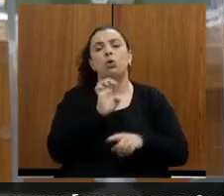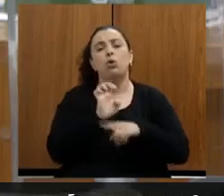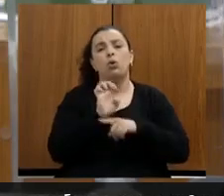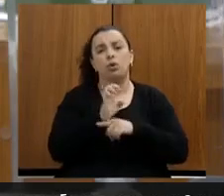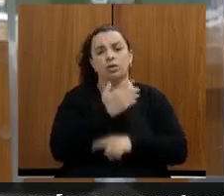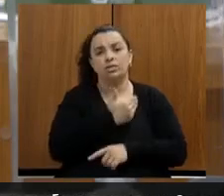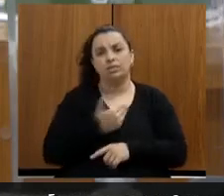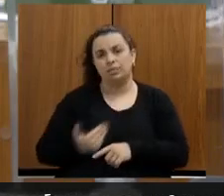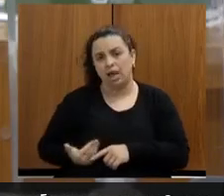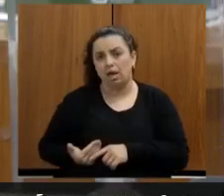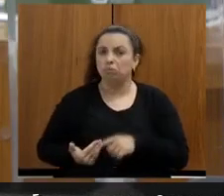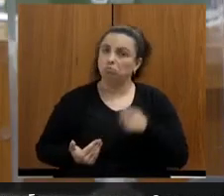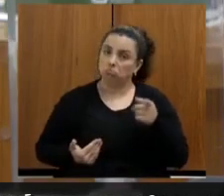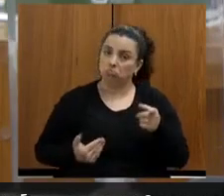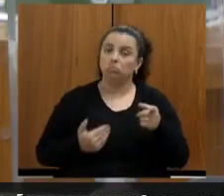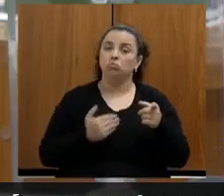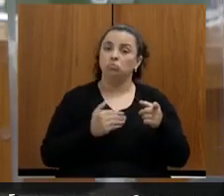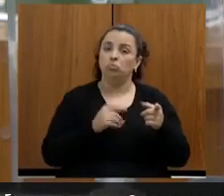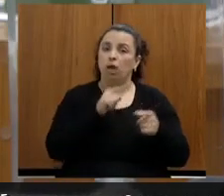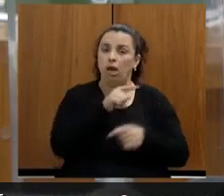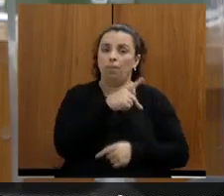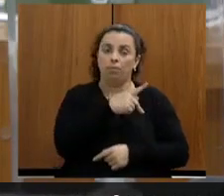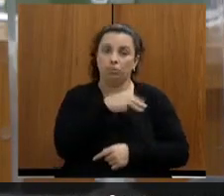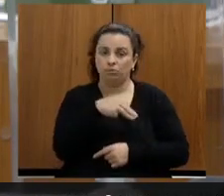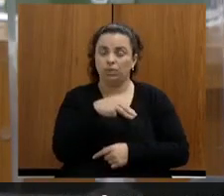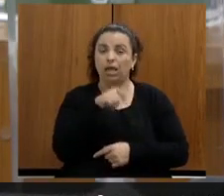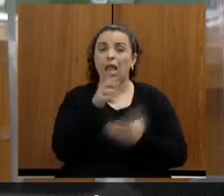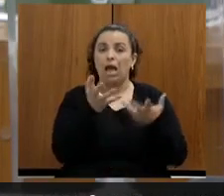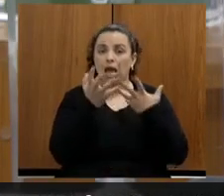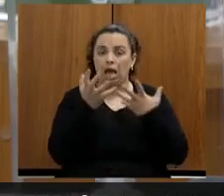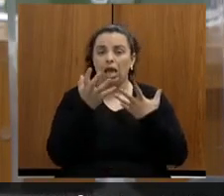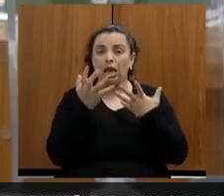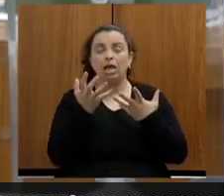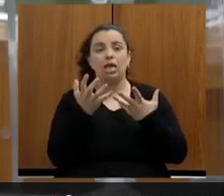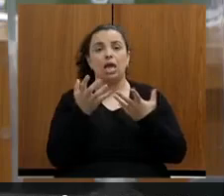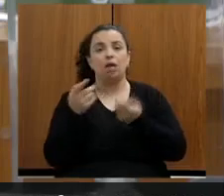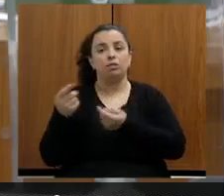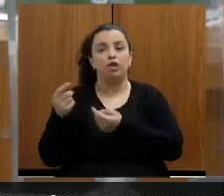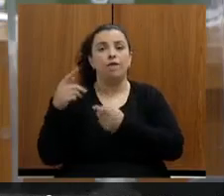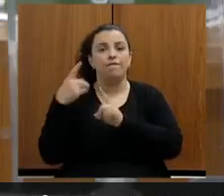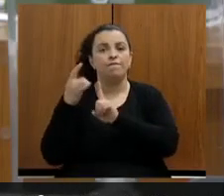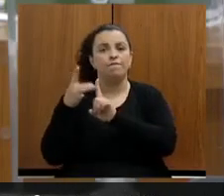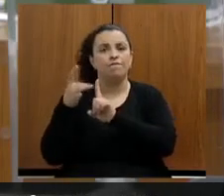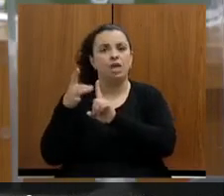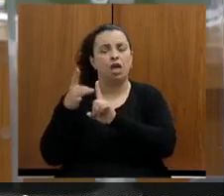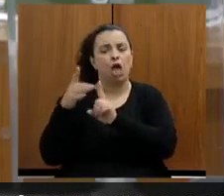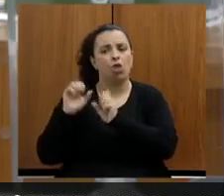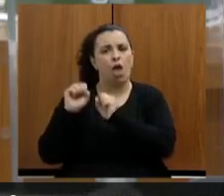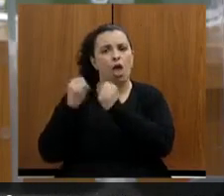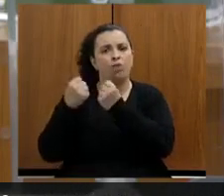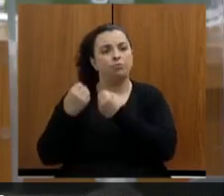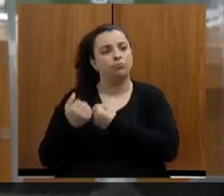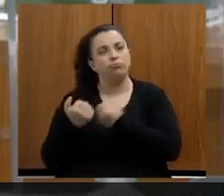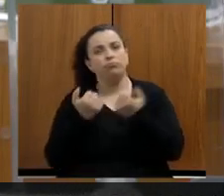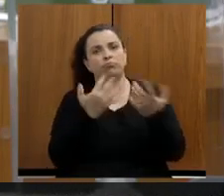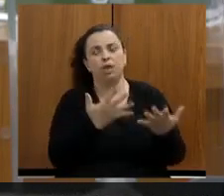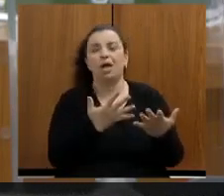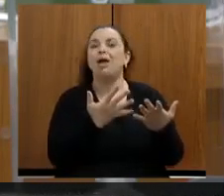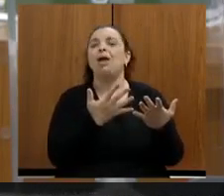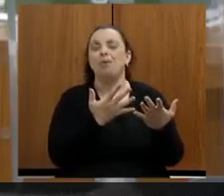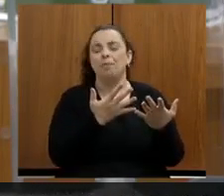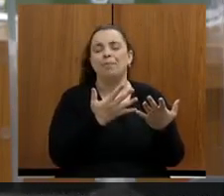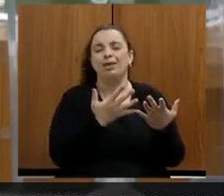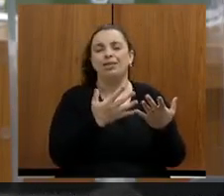estado no caso da Polícia Militar de Minas Gerais receber doações desses vidros blindados para as viaturas das